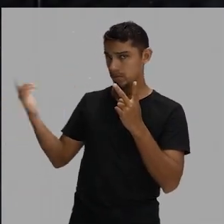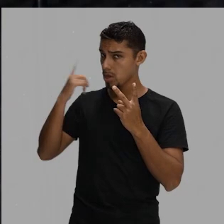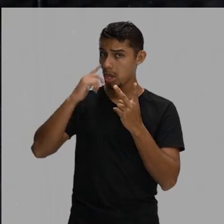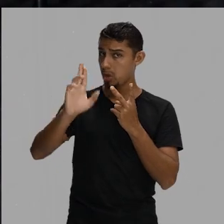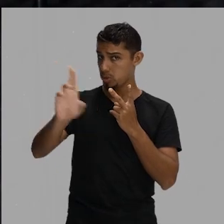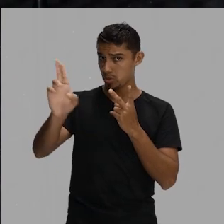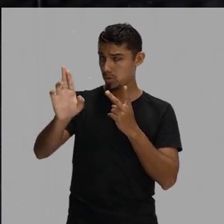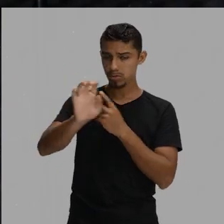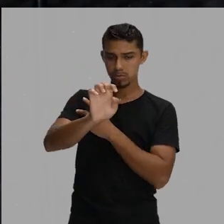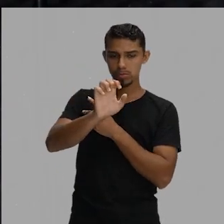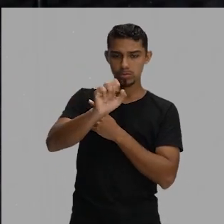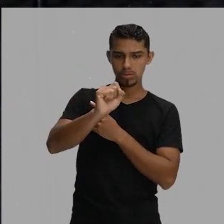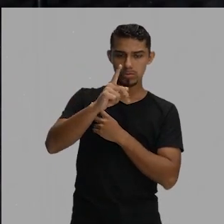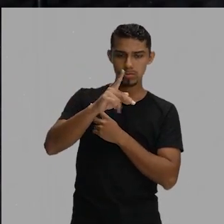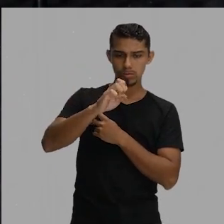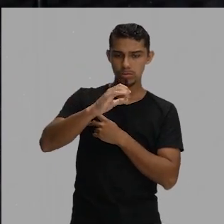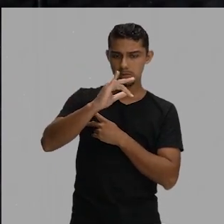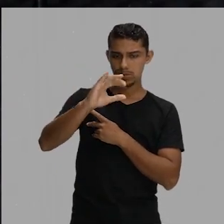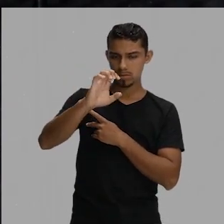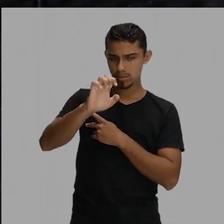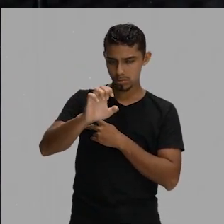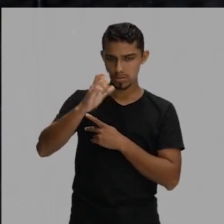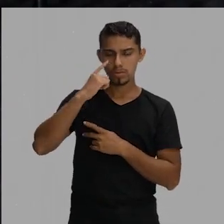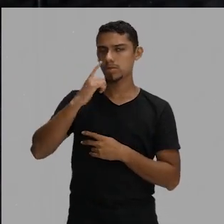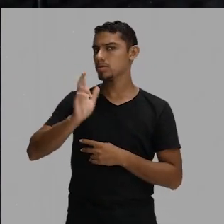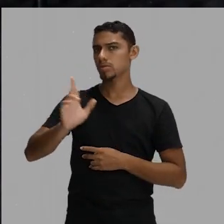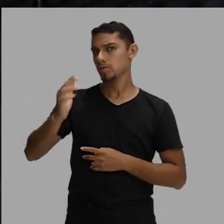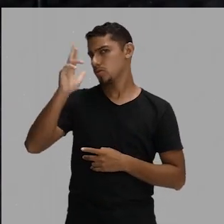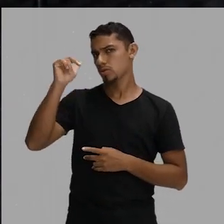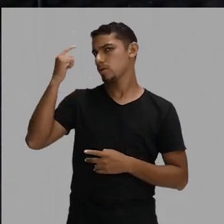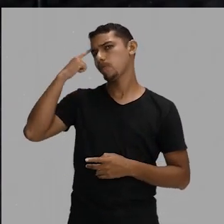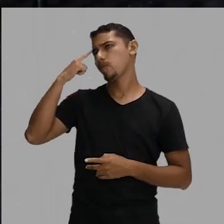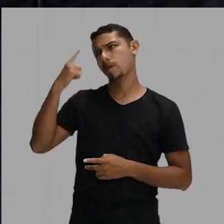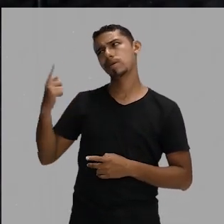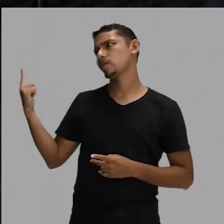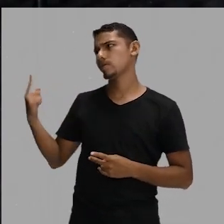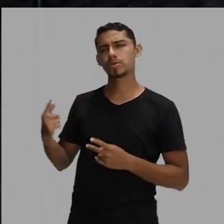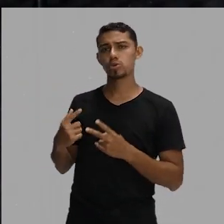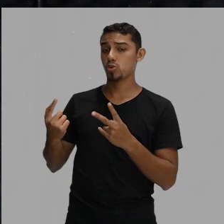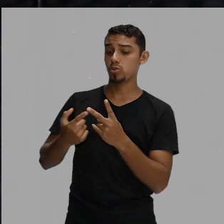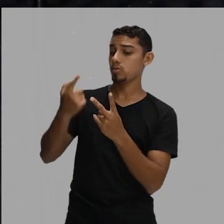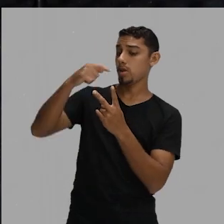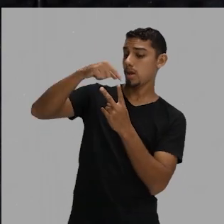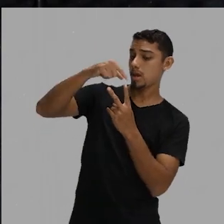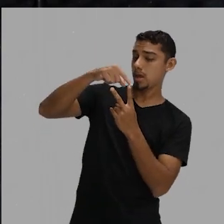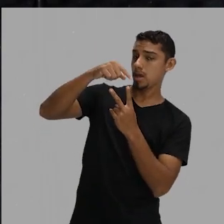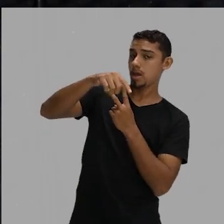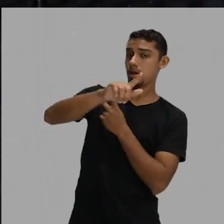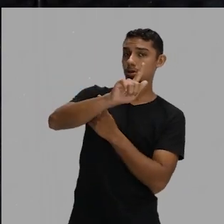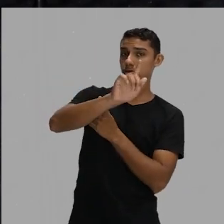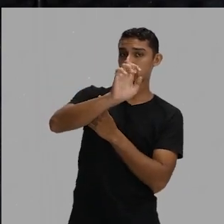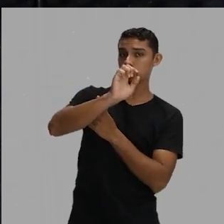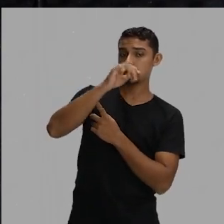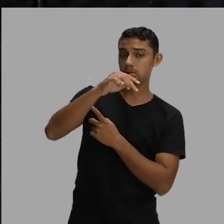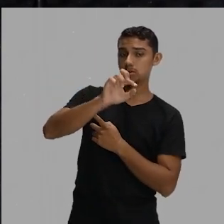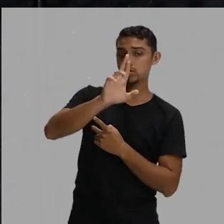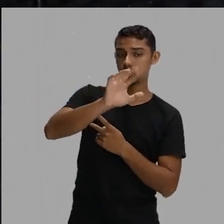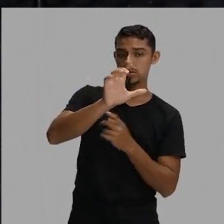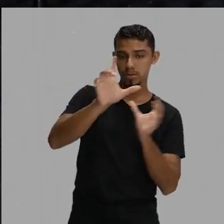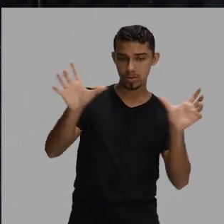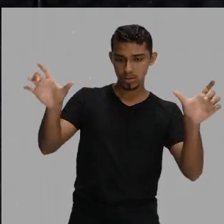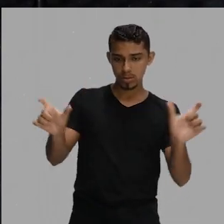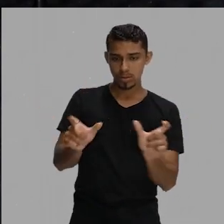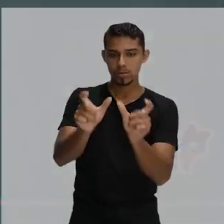espécie, ok? Nunca pense que o epíteto específico é o nome da espécie. O nome da espécie são dois nomes,